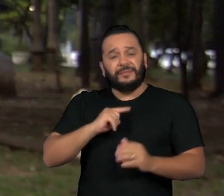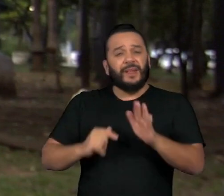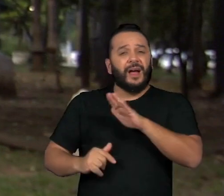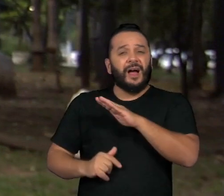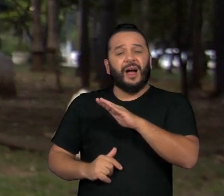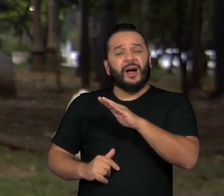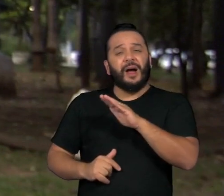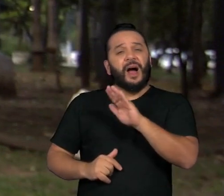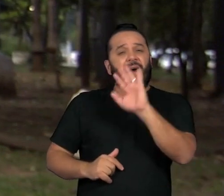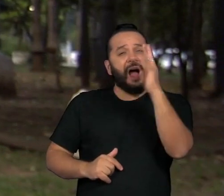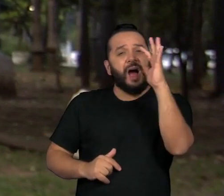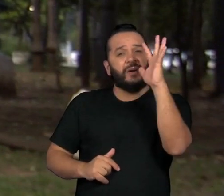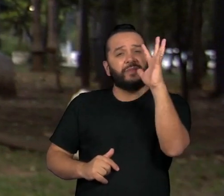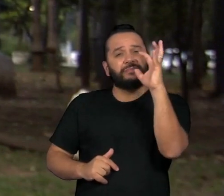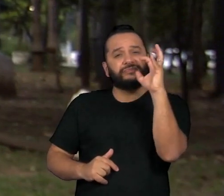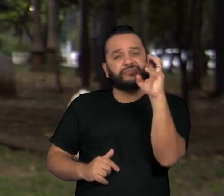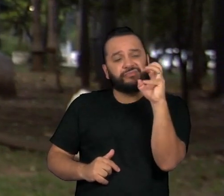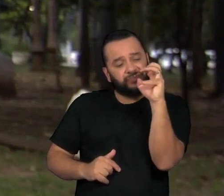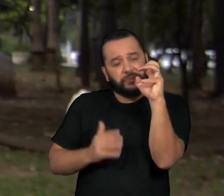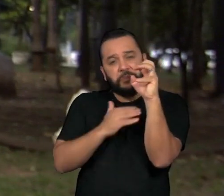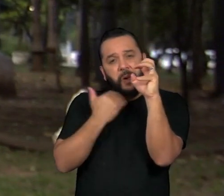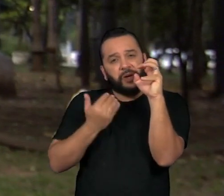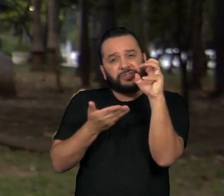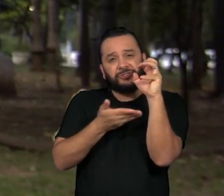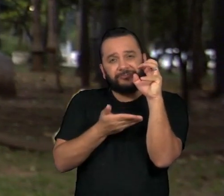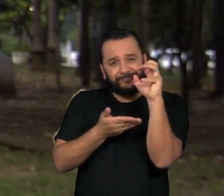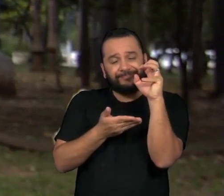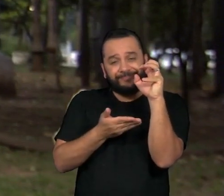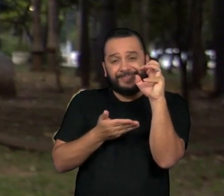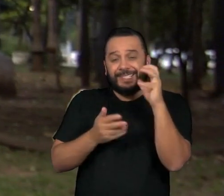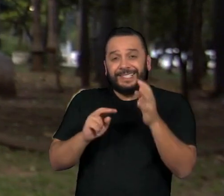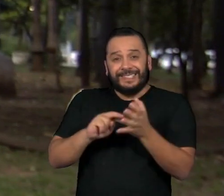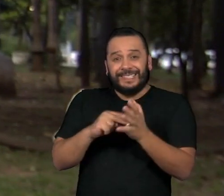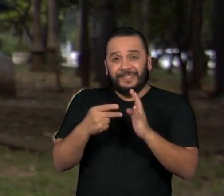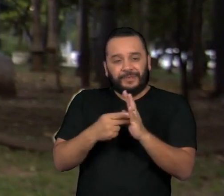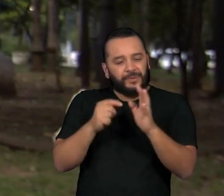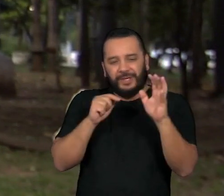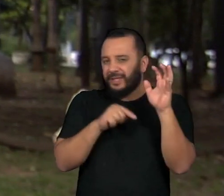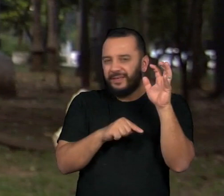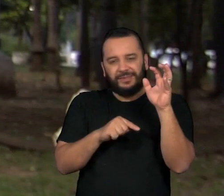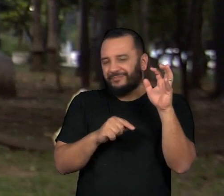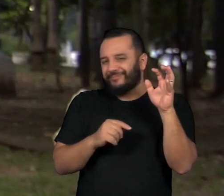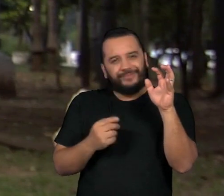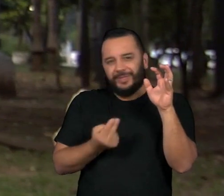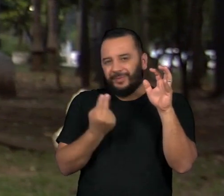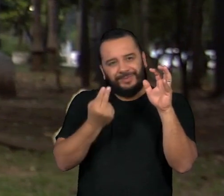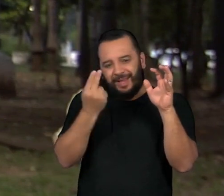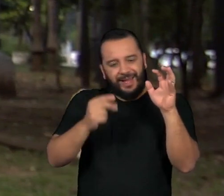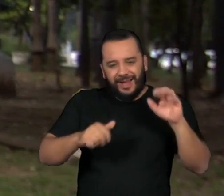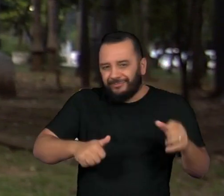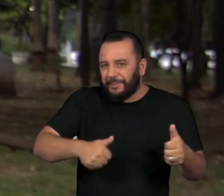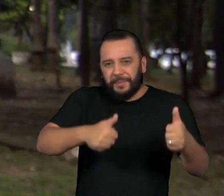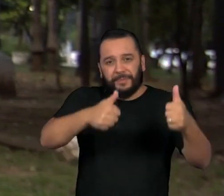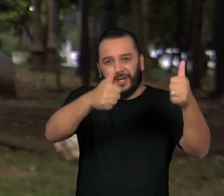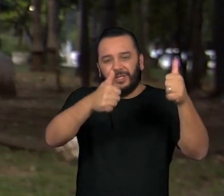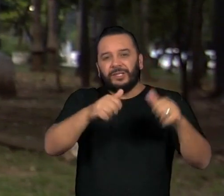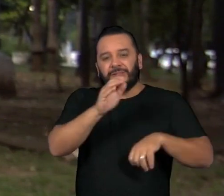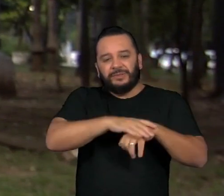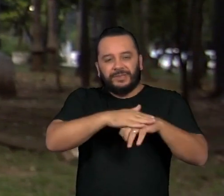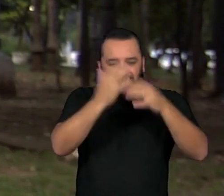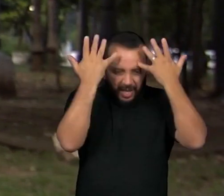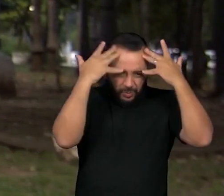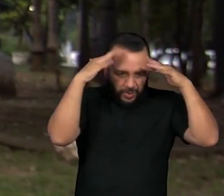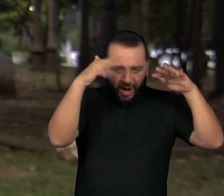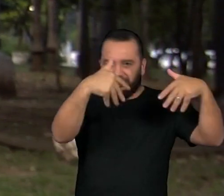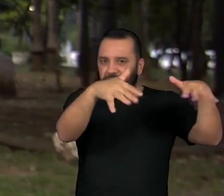árvores, por exemplo, indicam os chamados pontos de não retorno, onde, sem uma intervenção humana, com o apoio